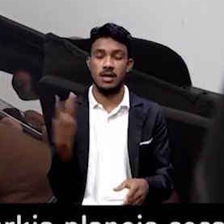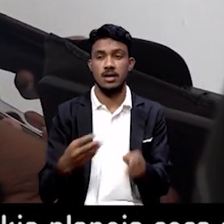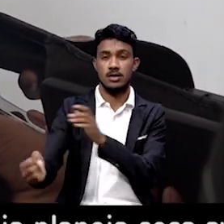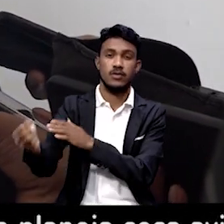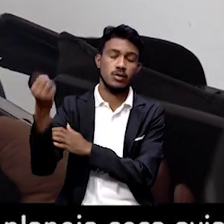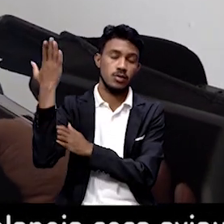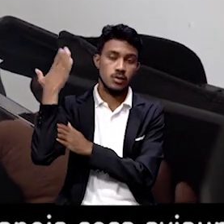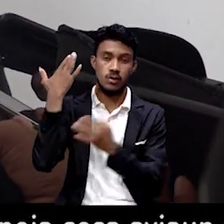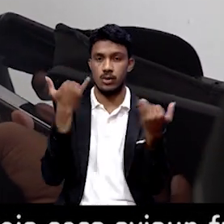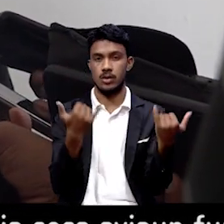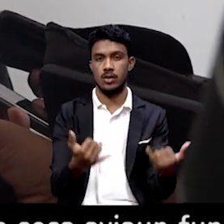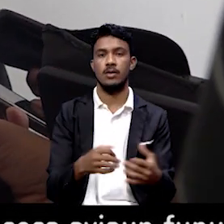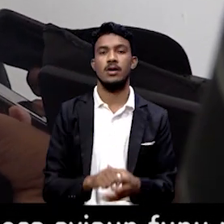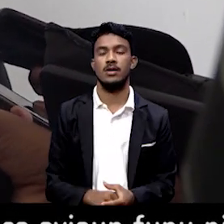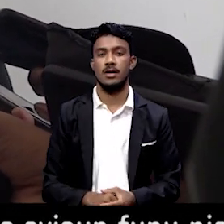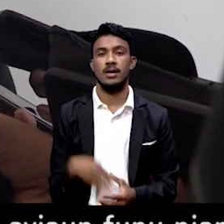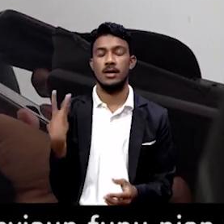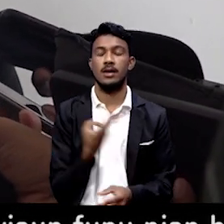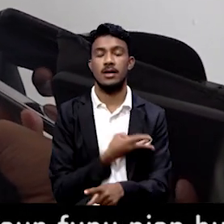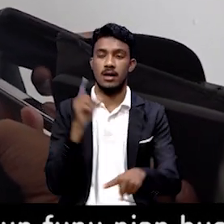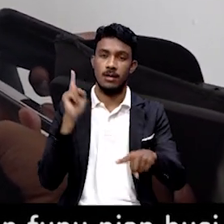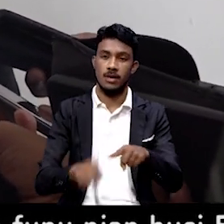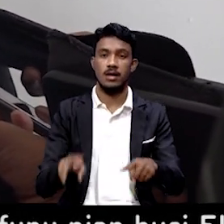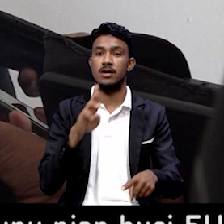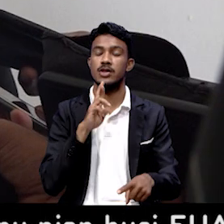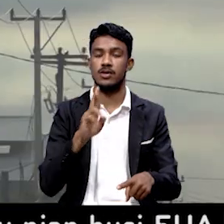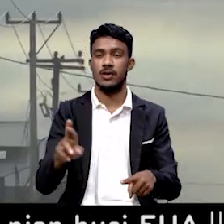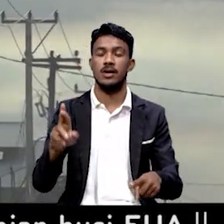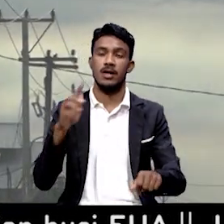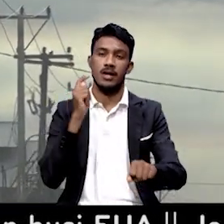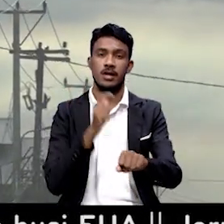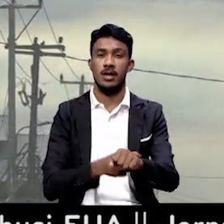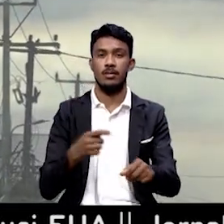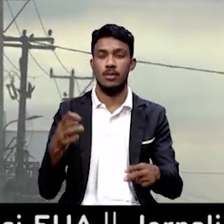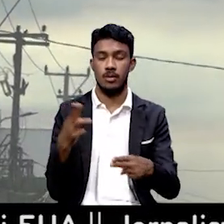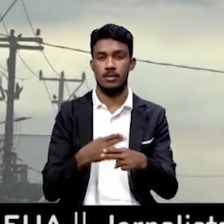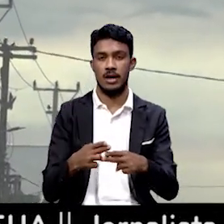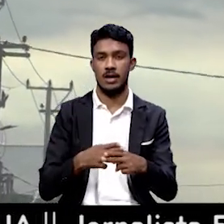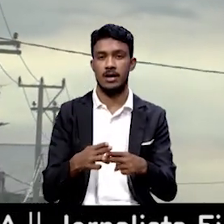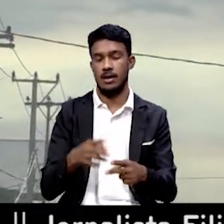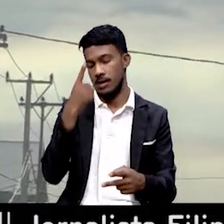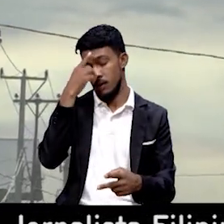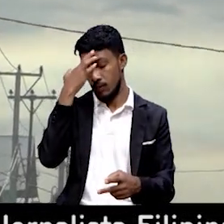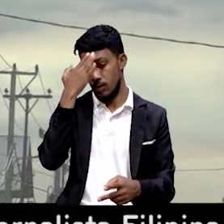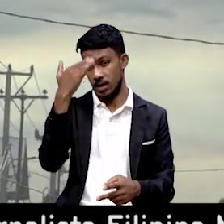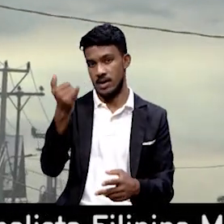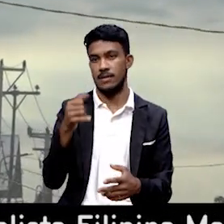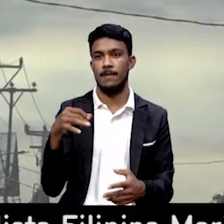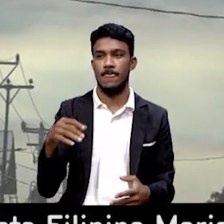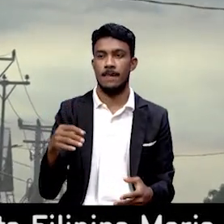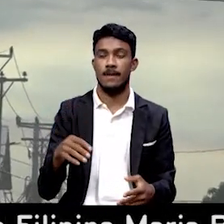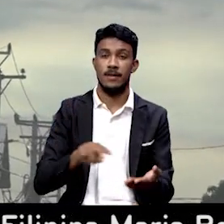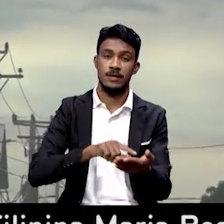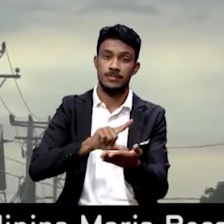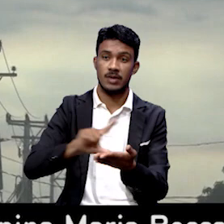meto agora. Ita labele resolve buat ni ia tempo barat tambah saida lina distribusang